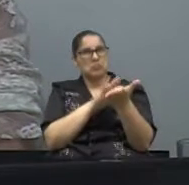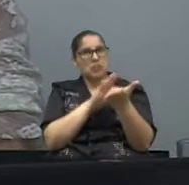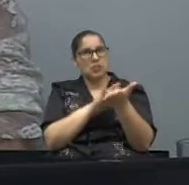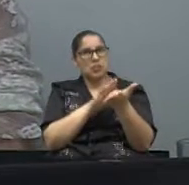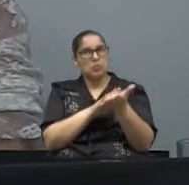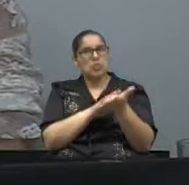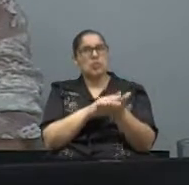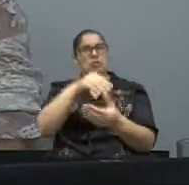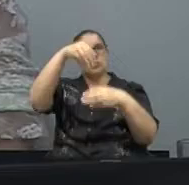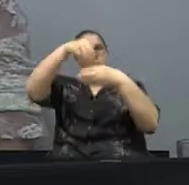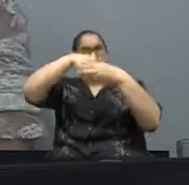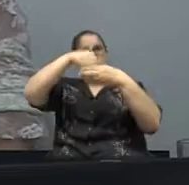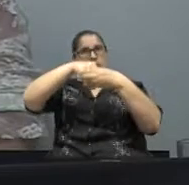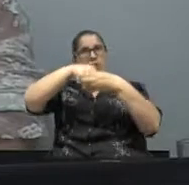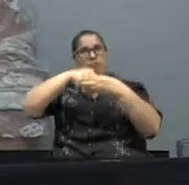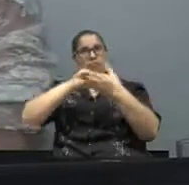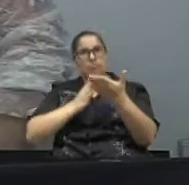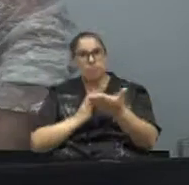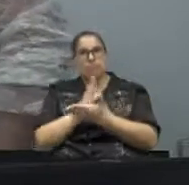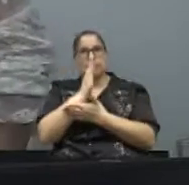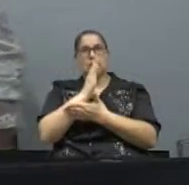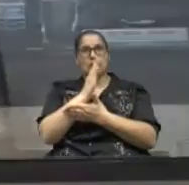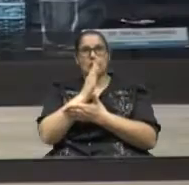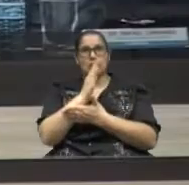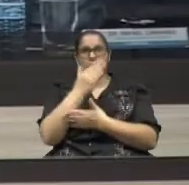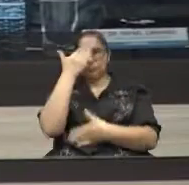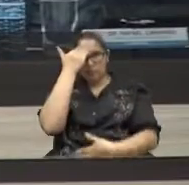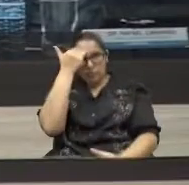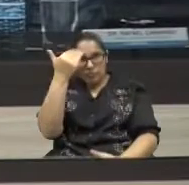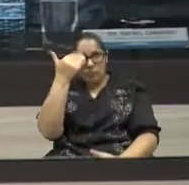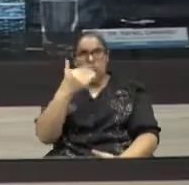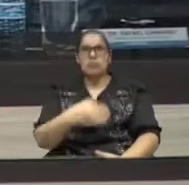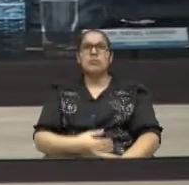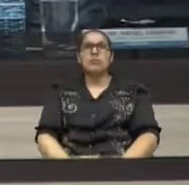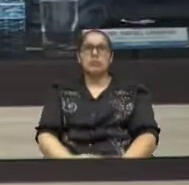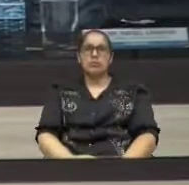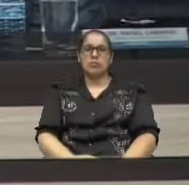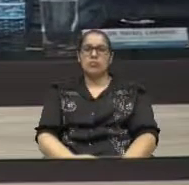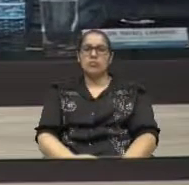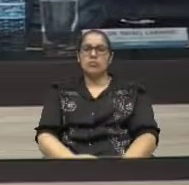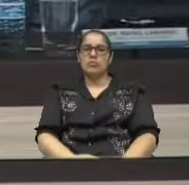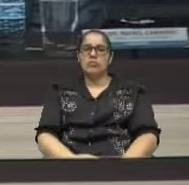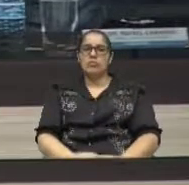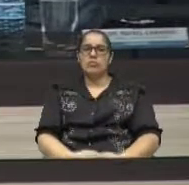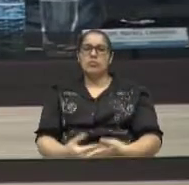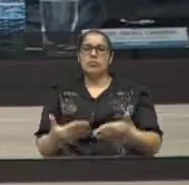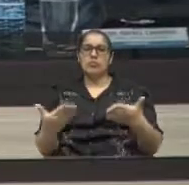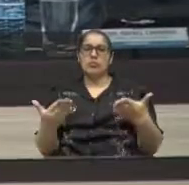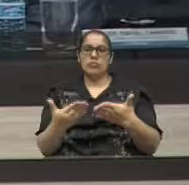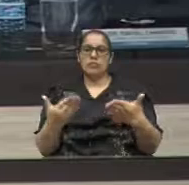vai ser com louvor. Muito obrigada. Com a palavra, vereador Wagner Barbosa.